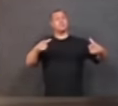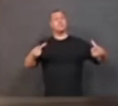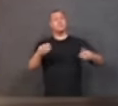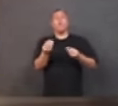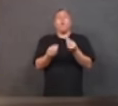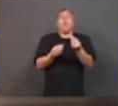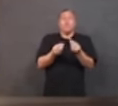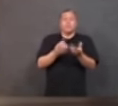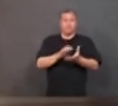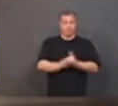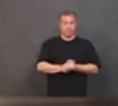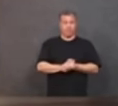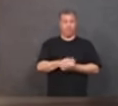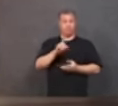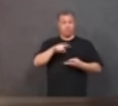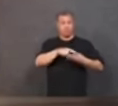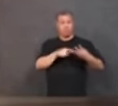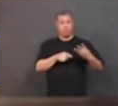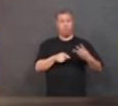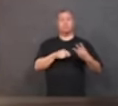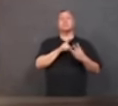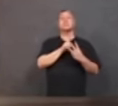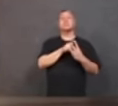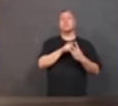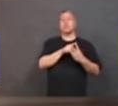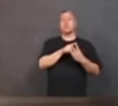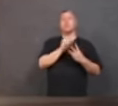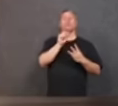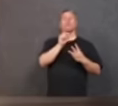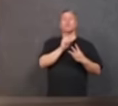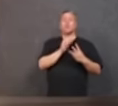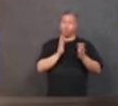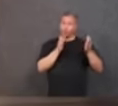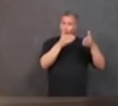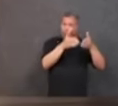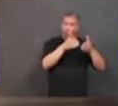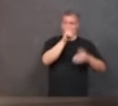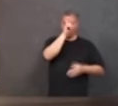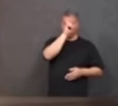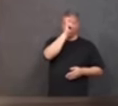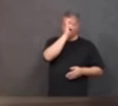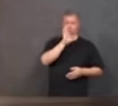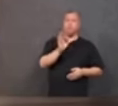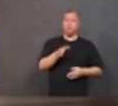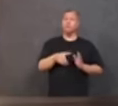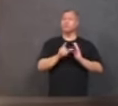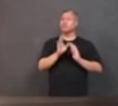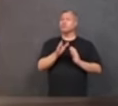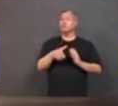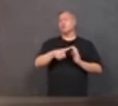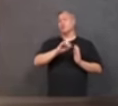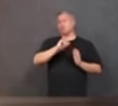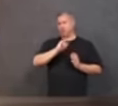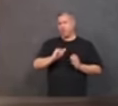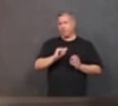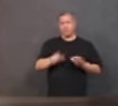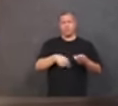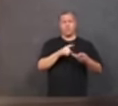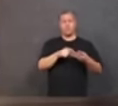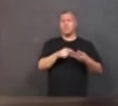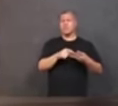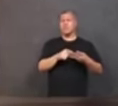com três grandes programas. Aquele direcionado aos hospitais, que creio que eu já tenha mencionado o suficiente. Falei da